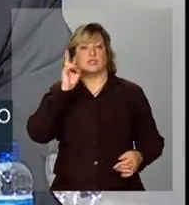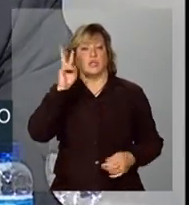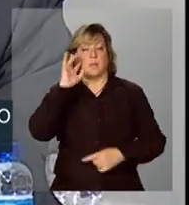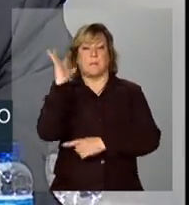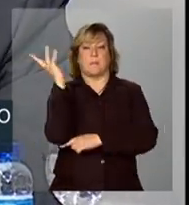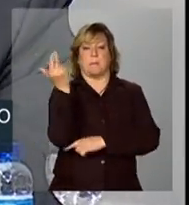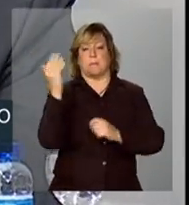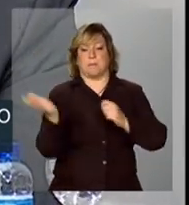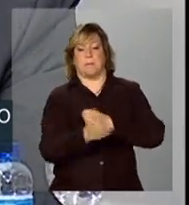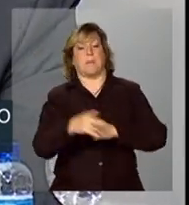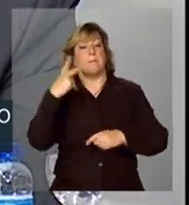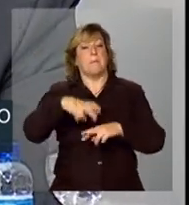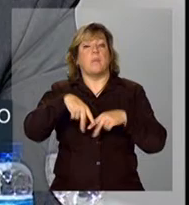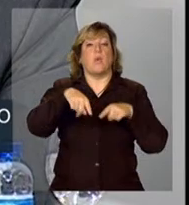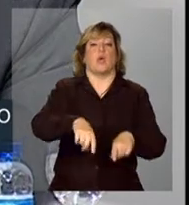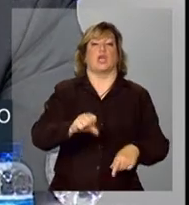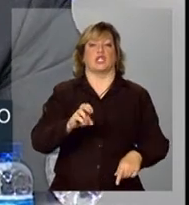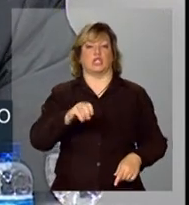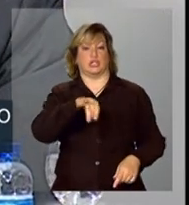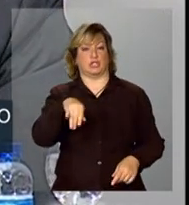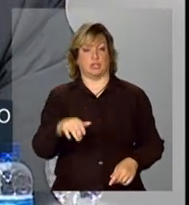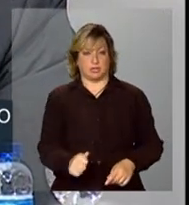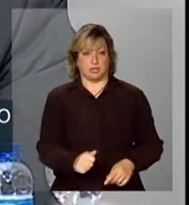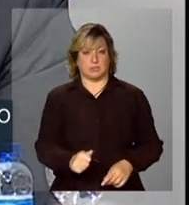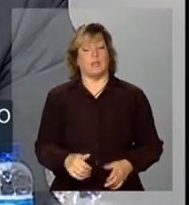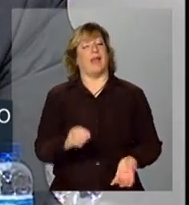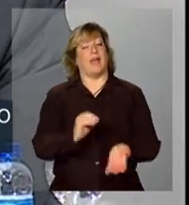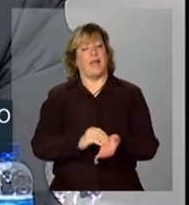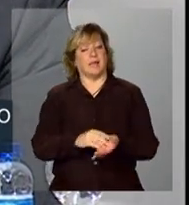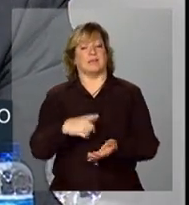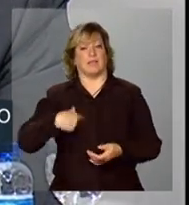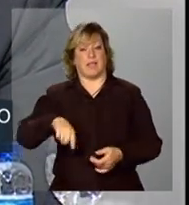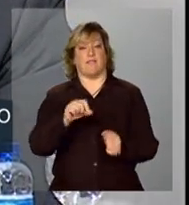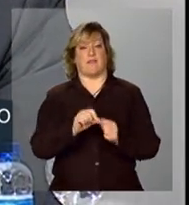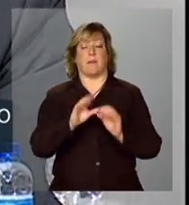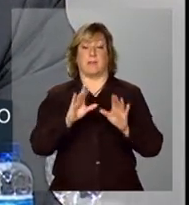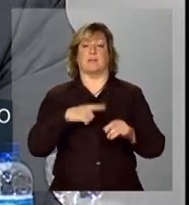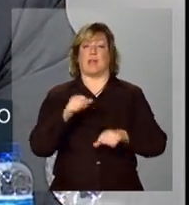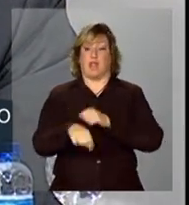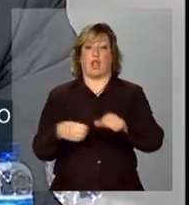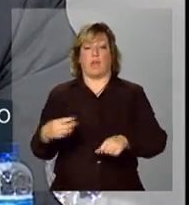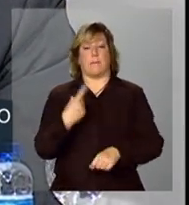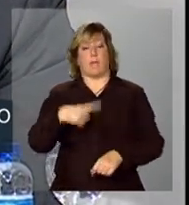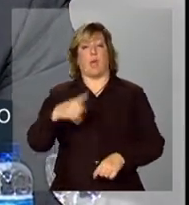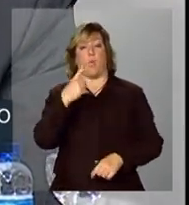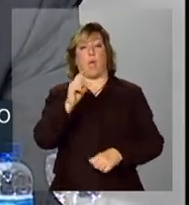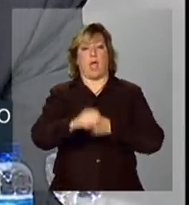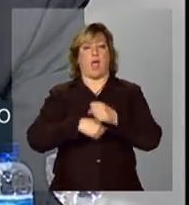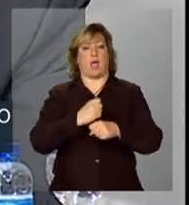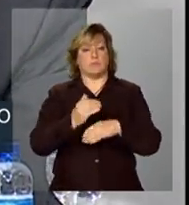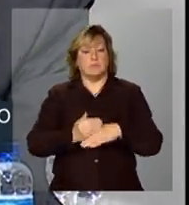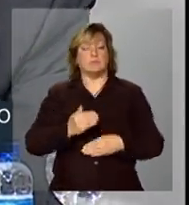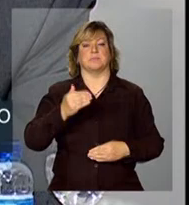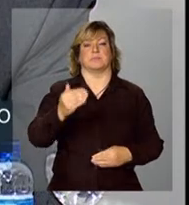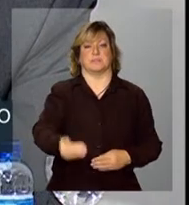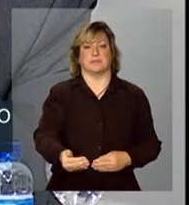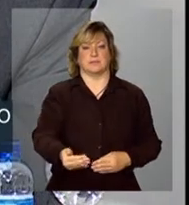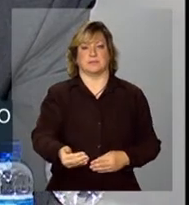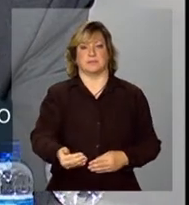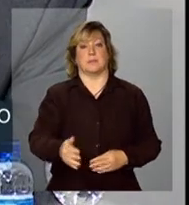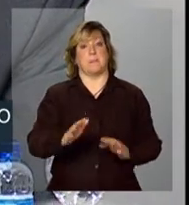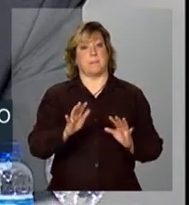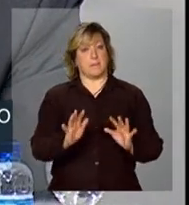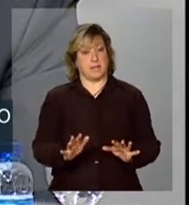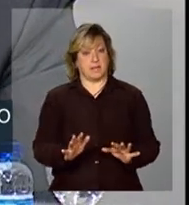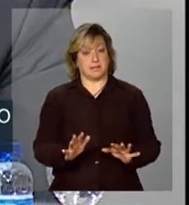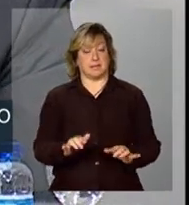por soja. E ainda se faz, tanto é que estamos renovando por mais 1 ano. Mas é evidente que a